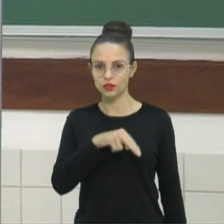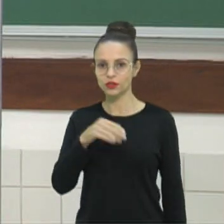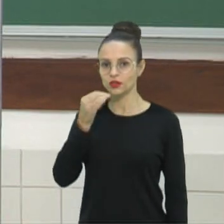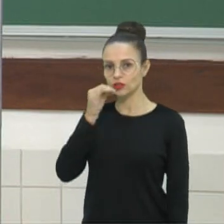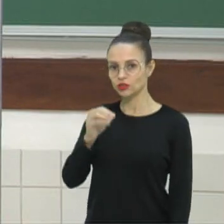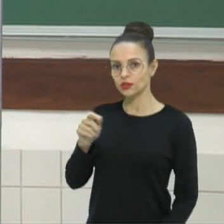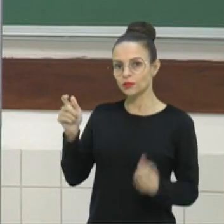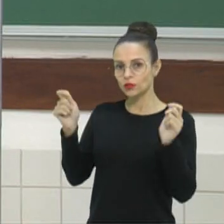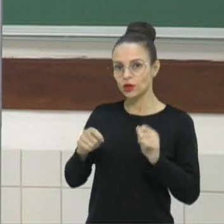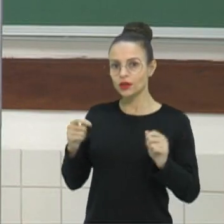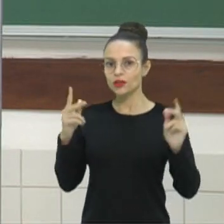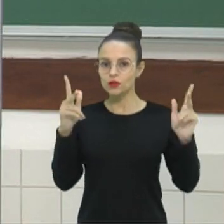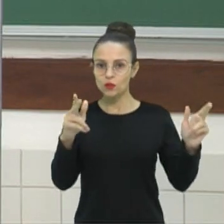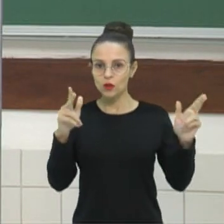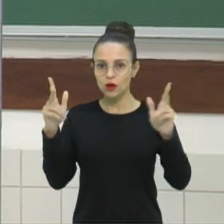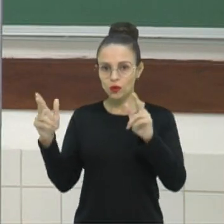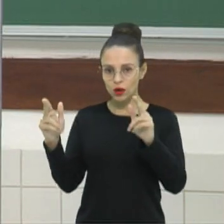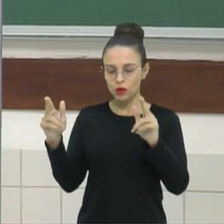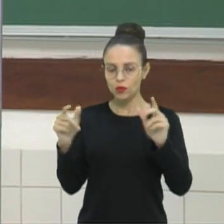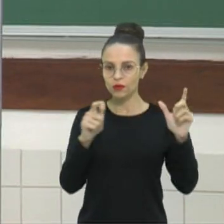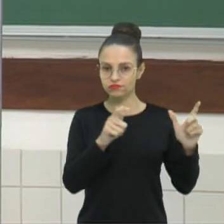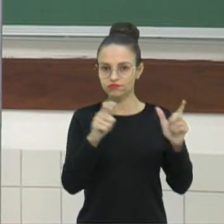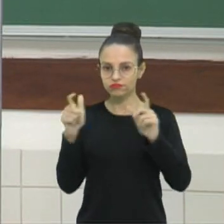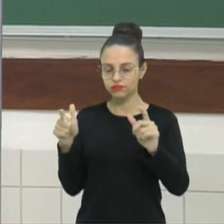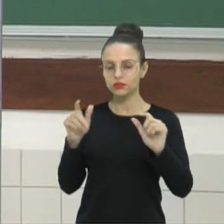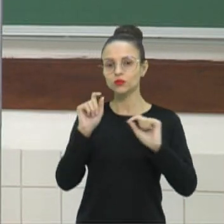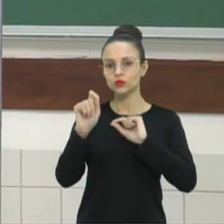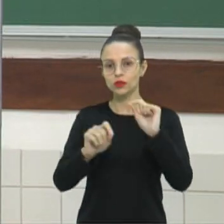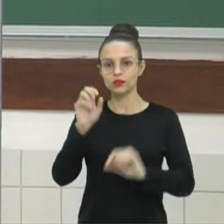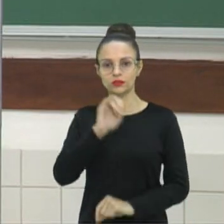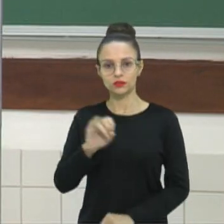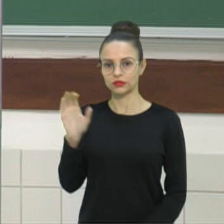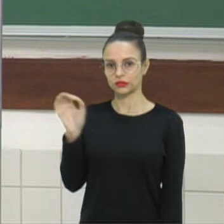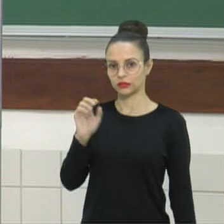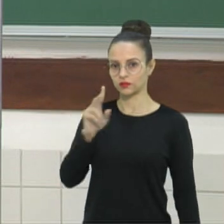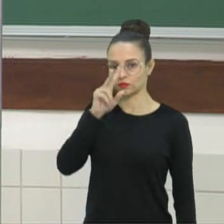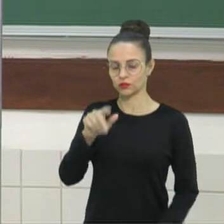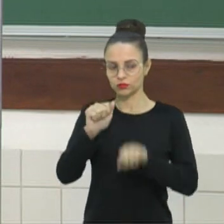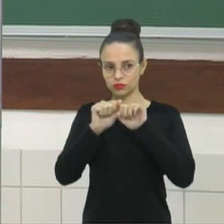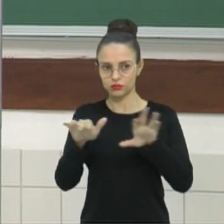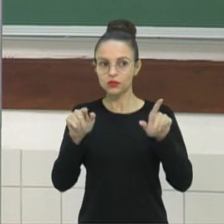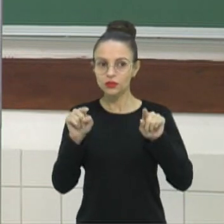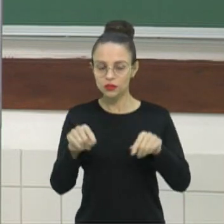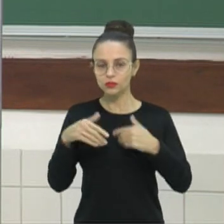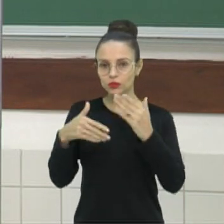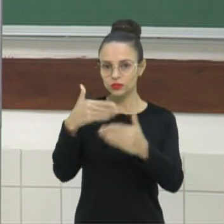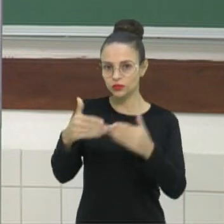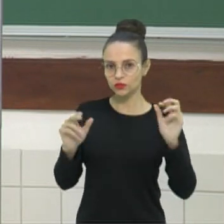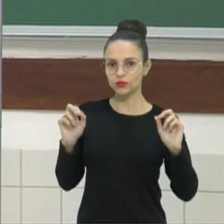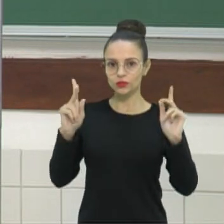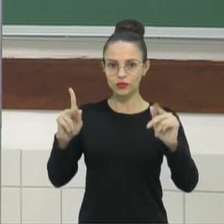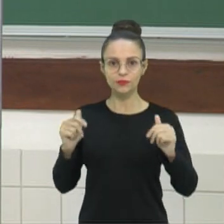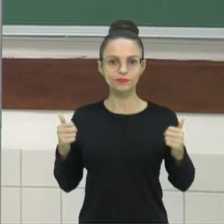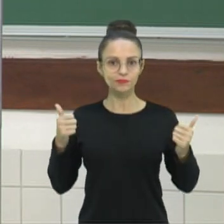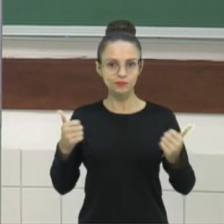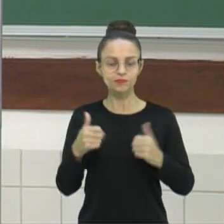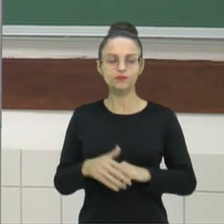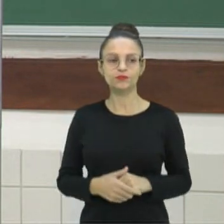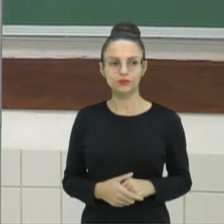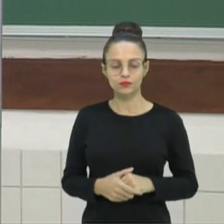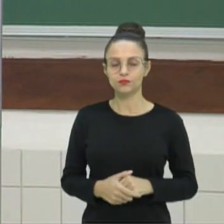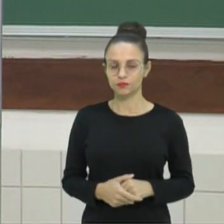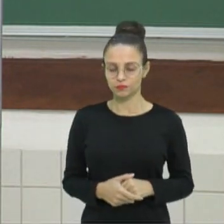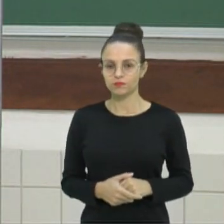outro ponto. Elas têm que ser iguais, desde que não haja forças dissipativas nesse processo. Ok? Tranquilo?